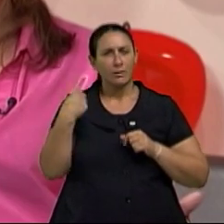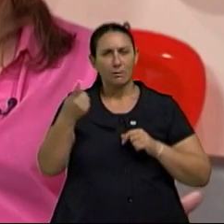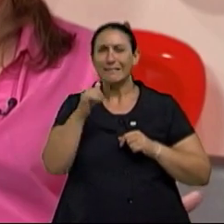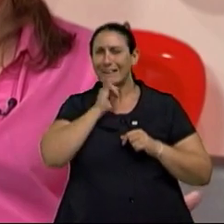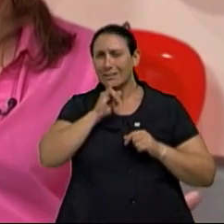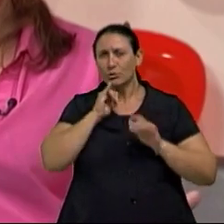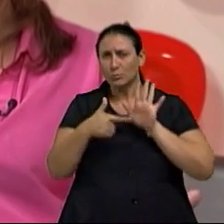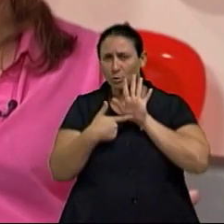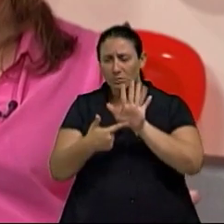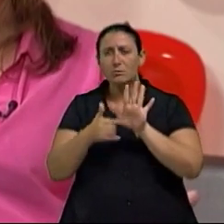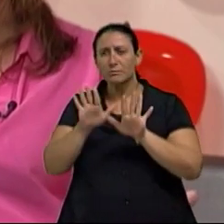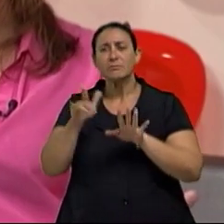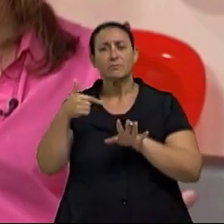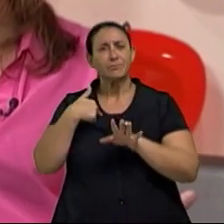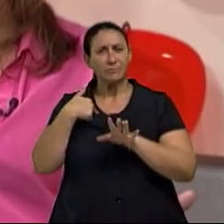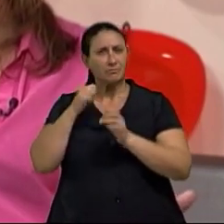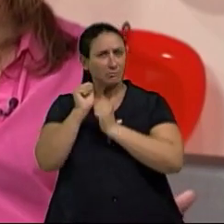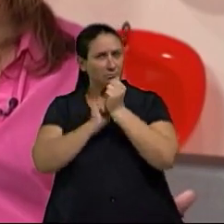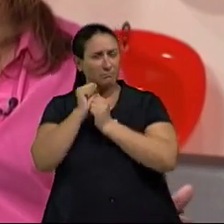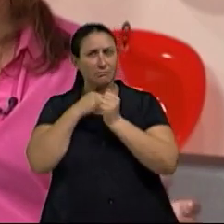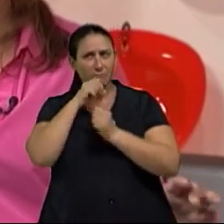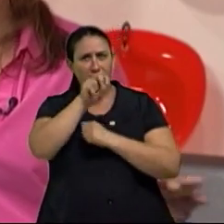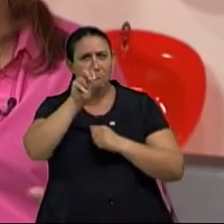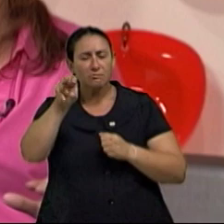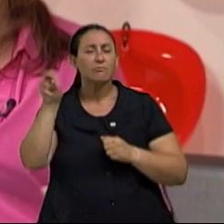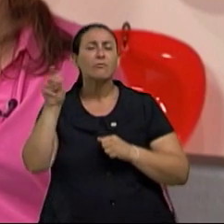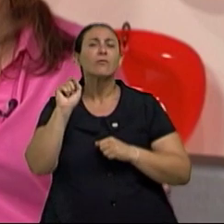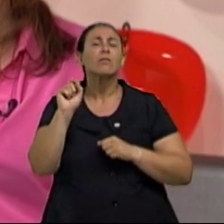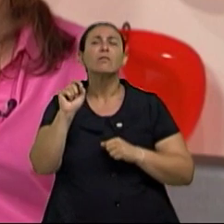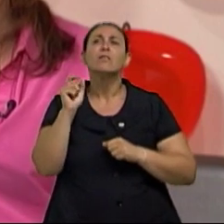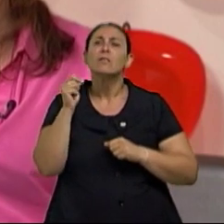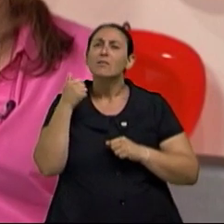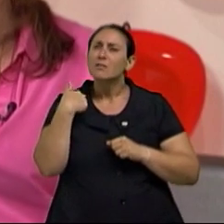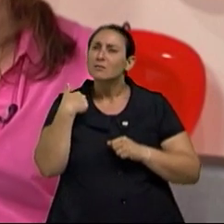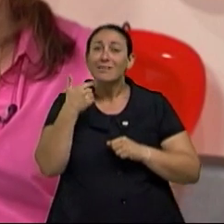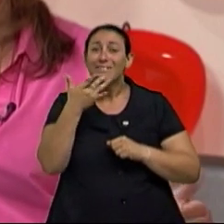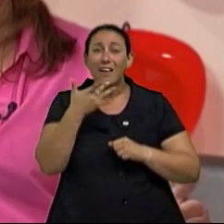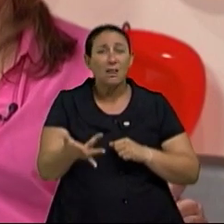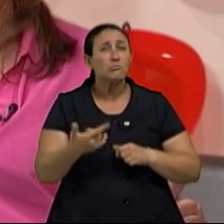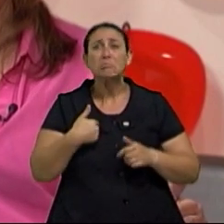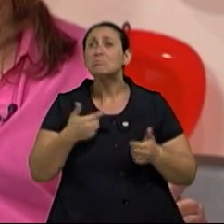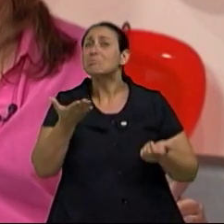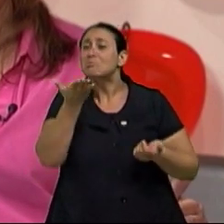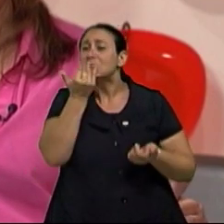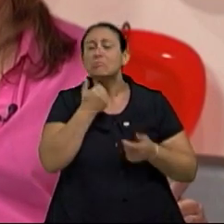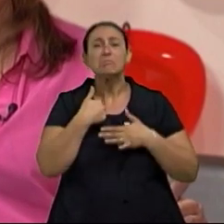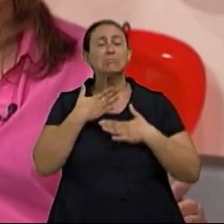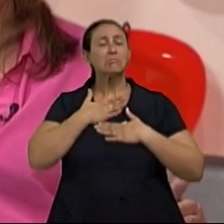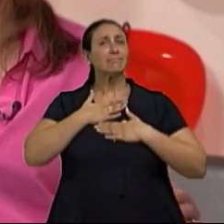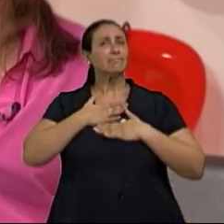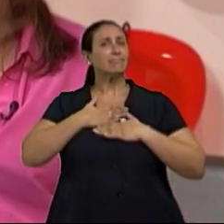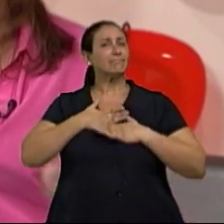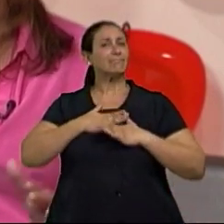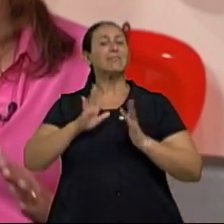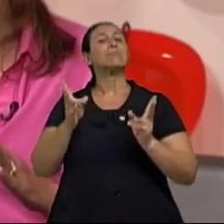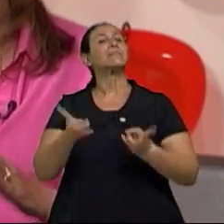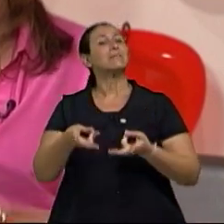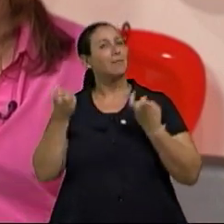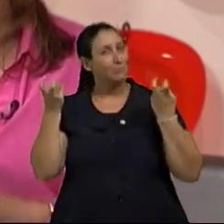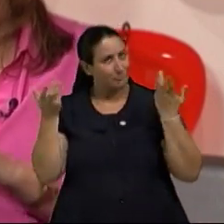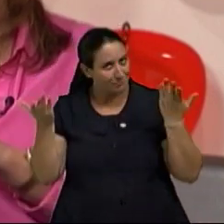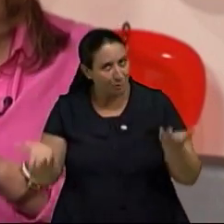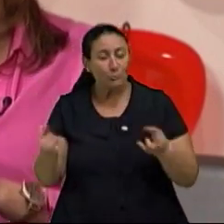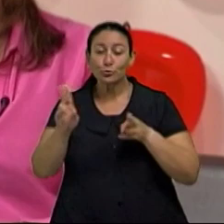que eu faço na indústria, eles ficam, olha, fiquei a tarde inteira saciada. Uhum. Maravilha. E isso